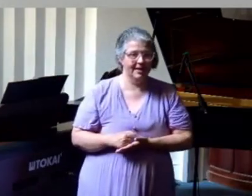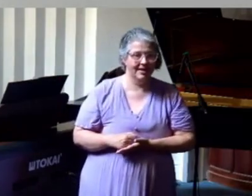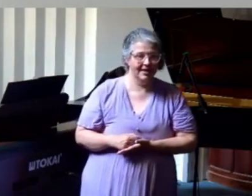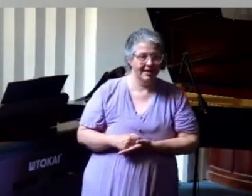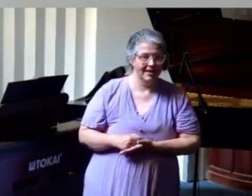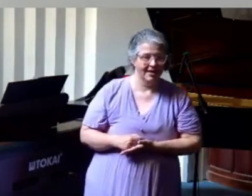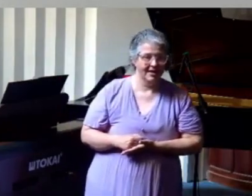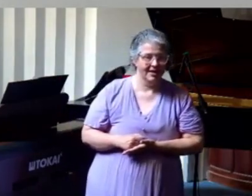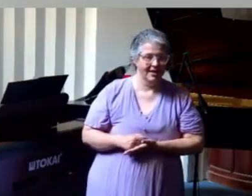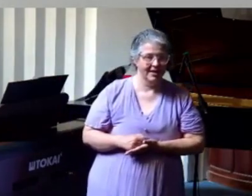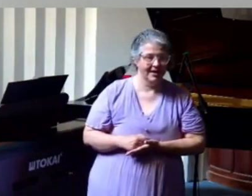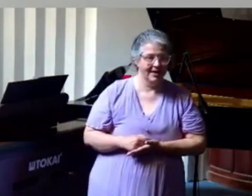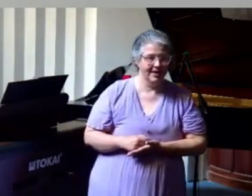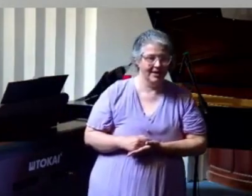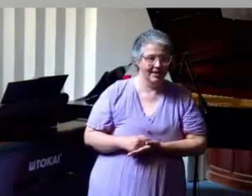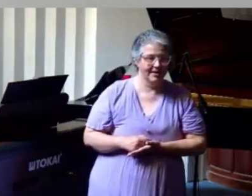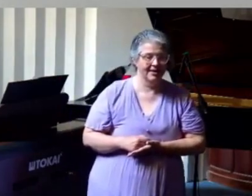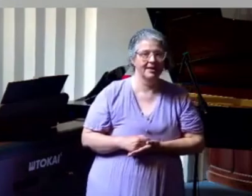rapazão?